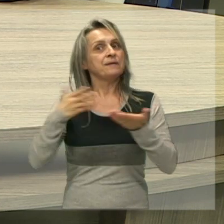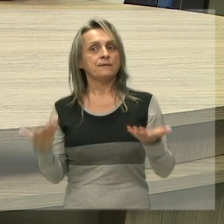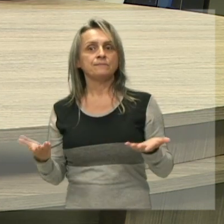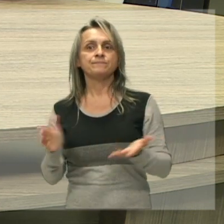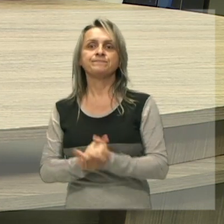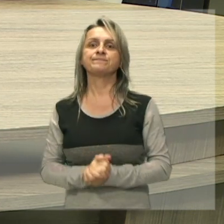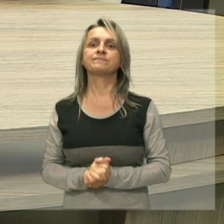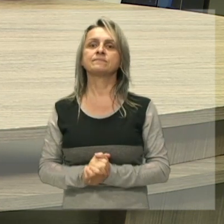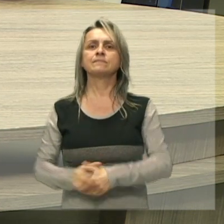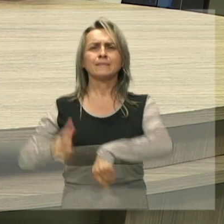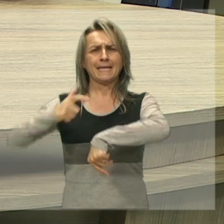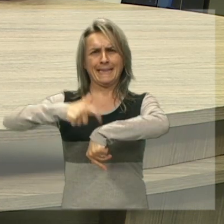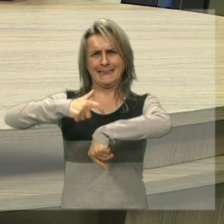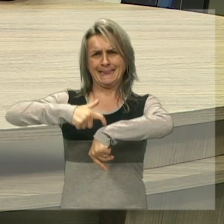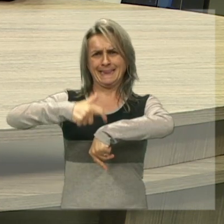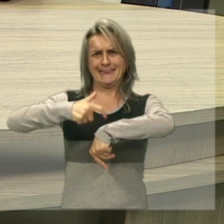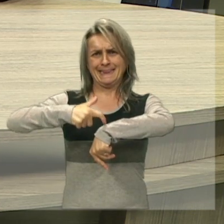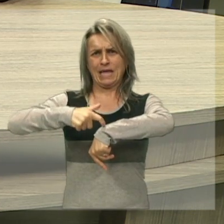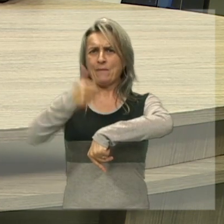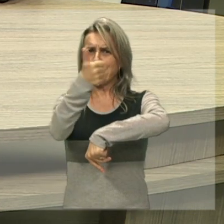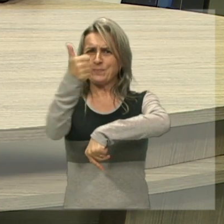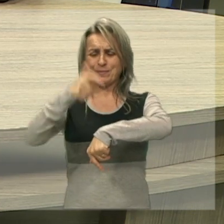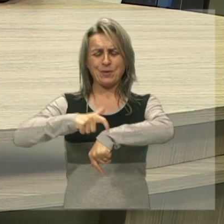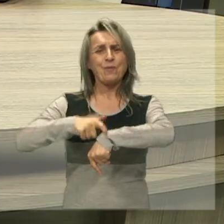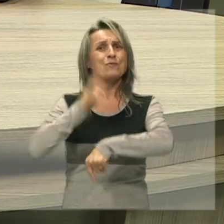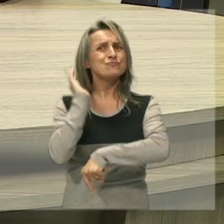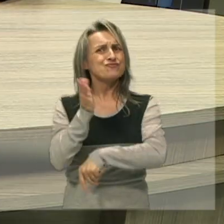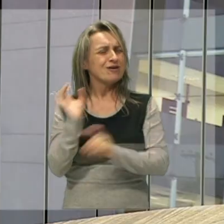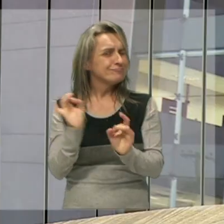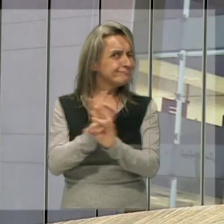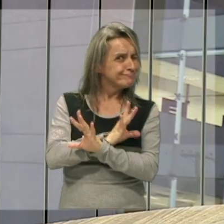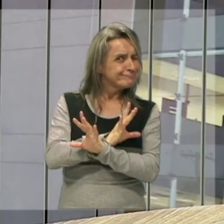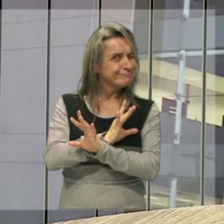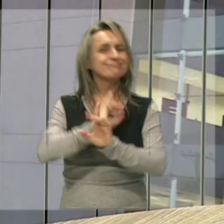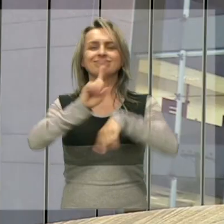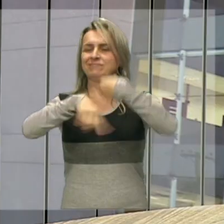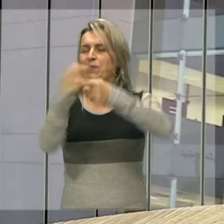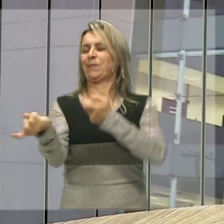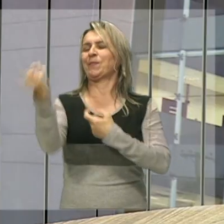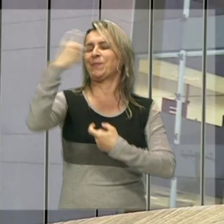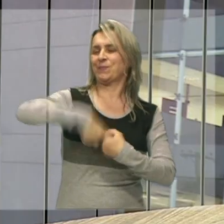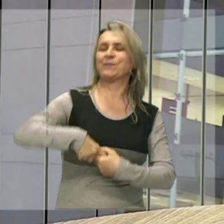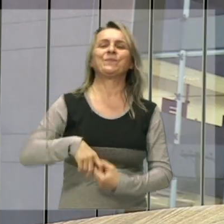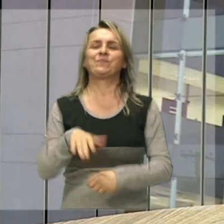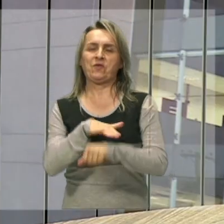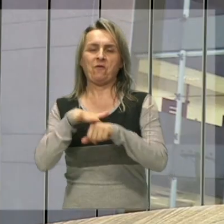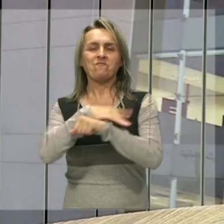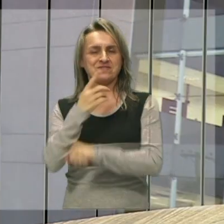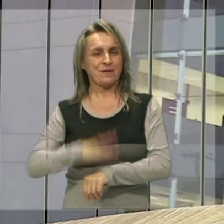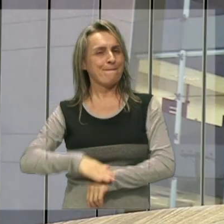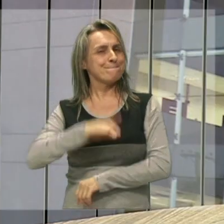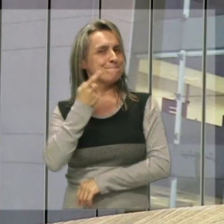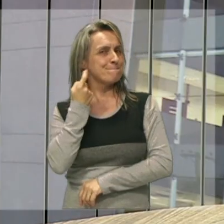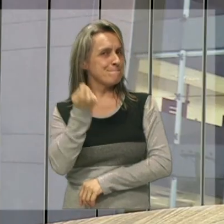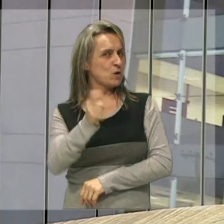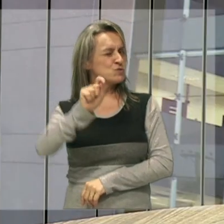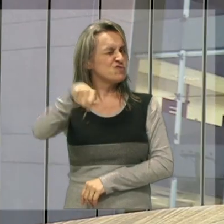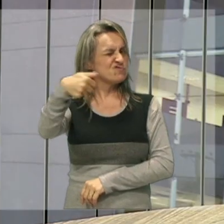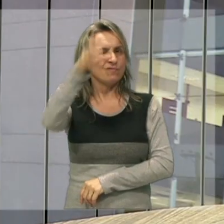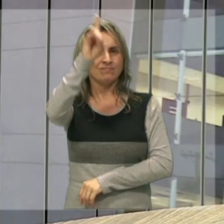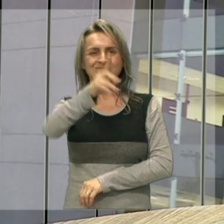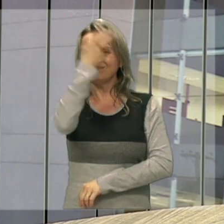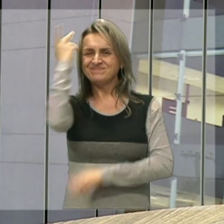com o nosso período do primeiro bloco meio estouradinho. Daqui um pouco a gente continua conversando com a Bianca Reimão sobre os